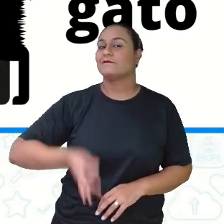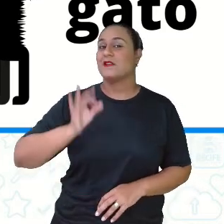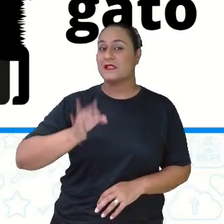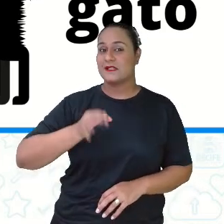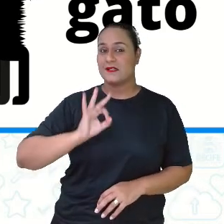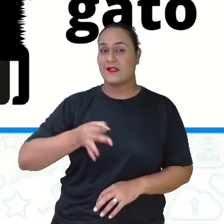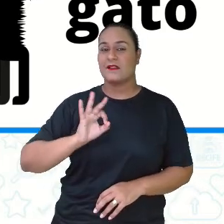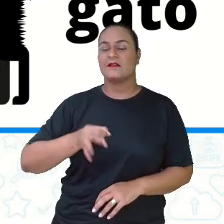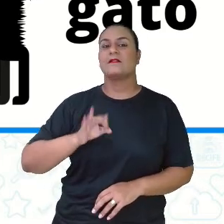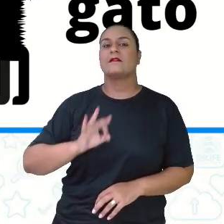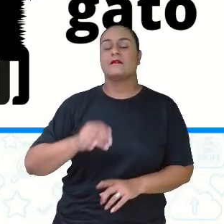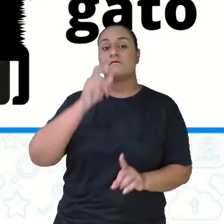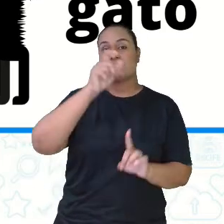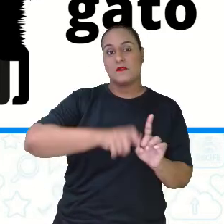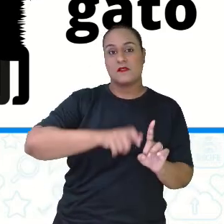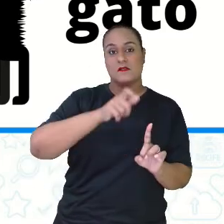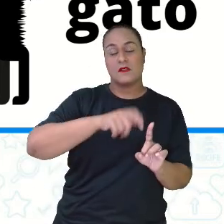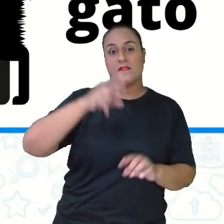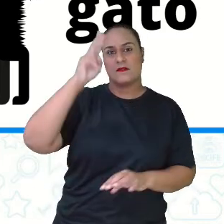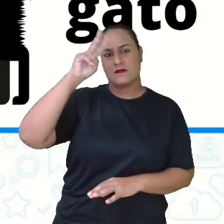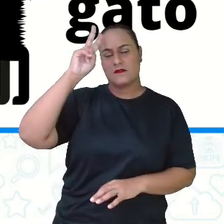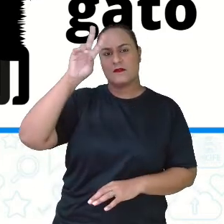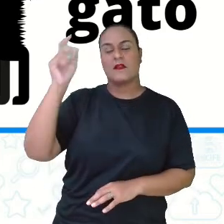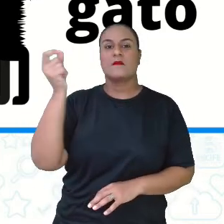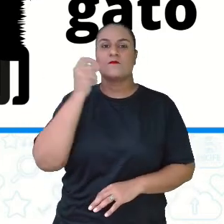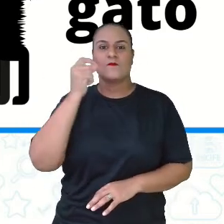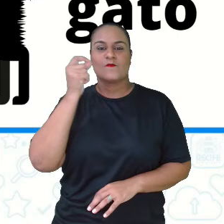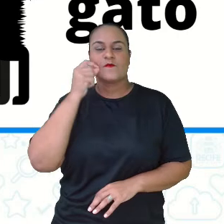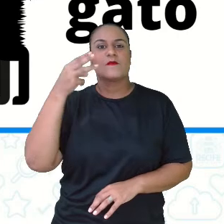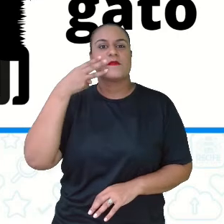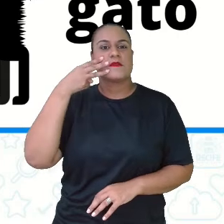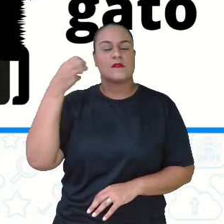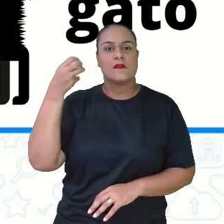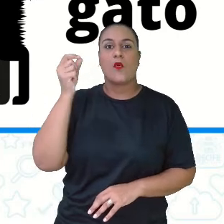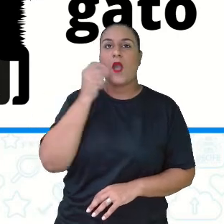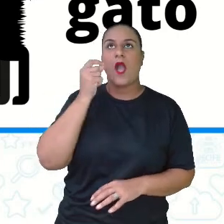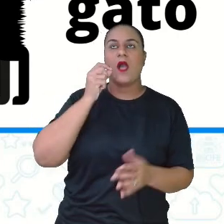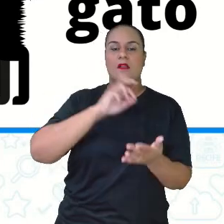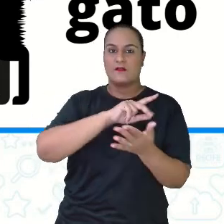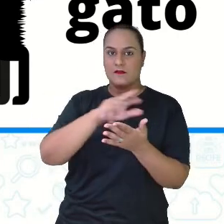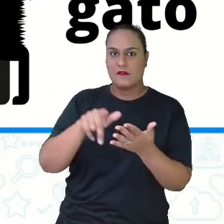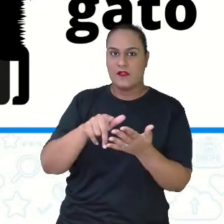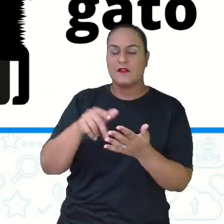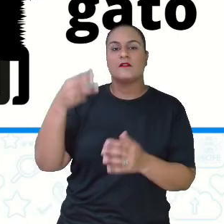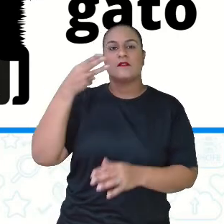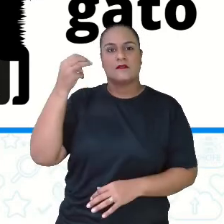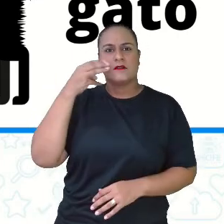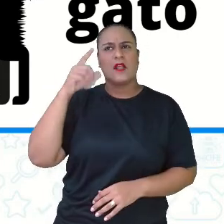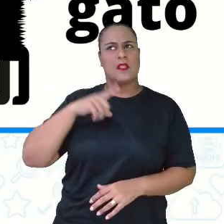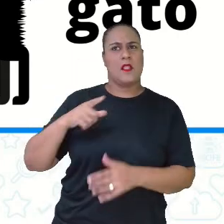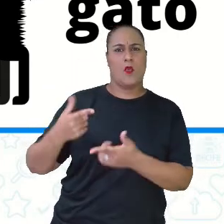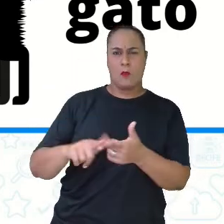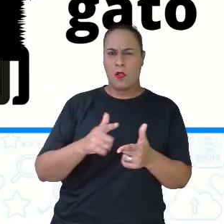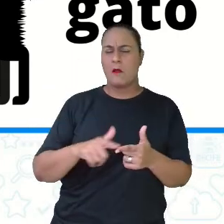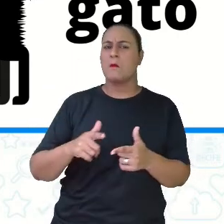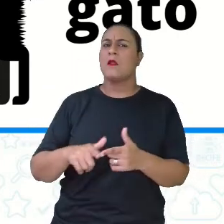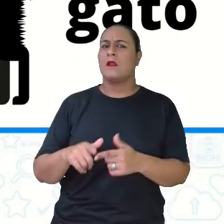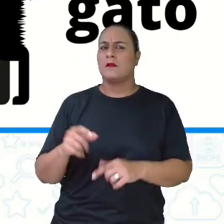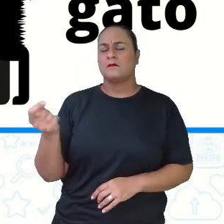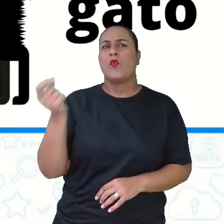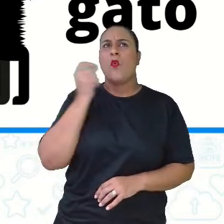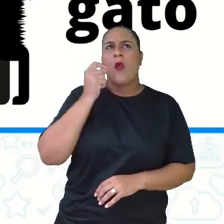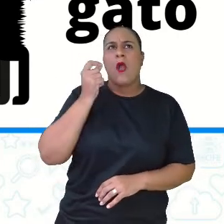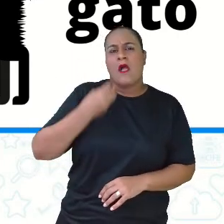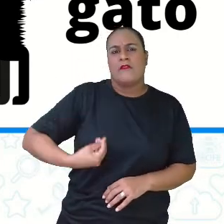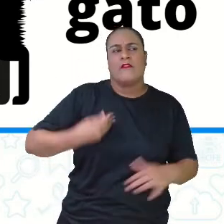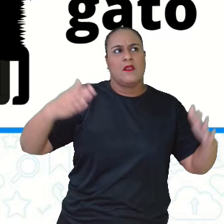certíssima. Personagens da história, gato, ratos, não é? Não existia um embate entre eles. Os ratos viviam lá na casa